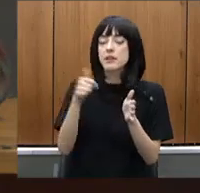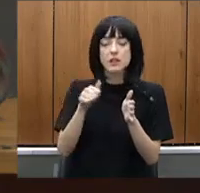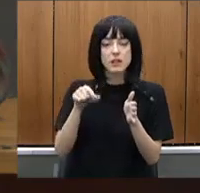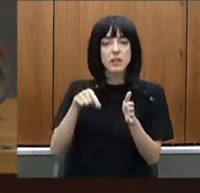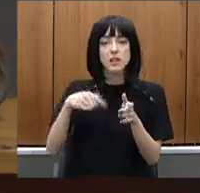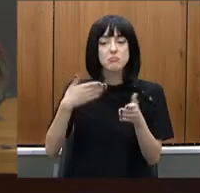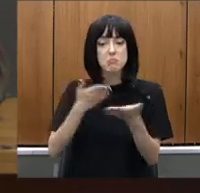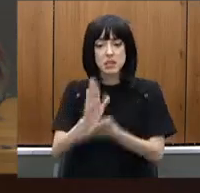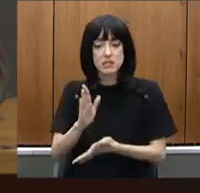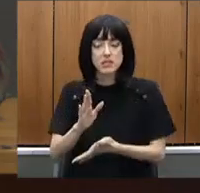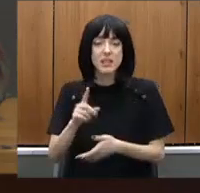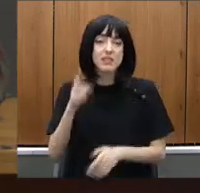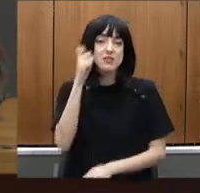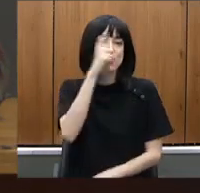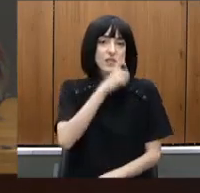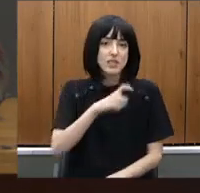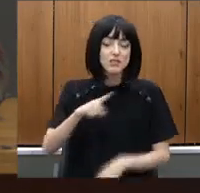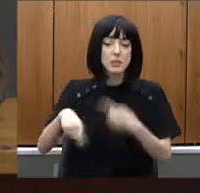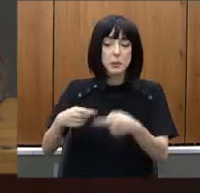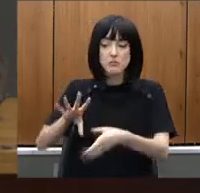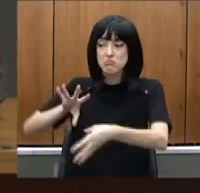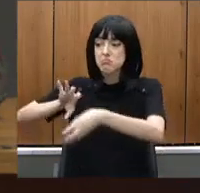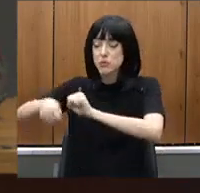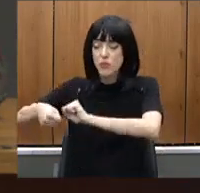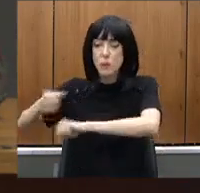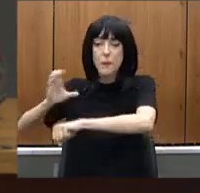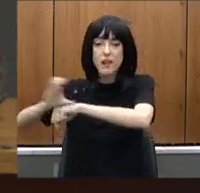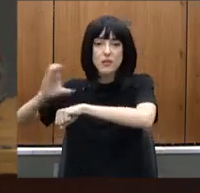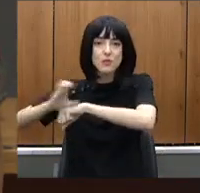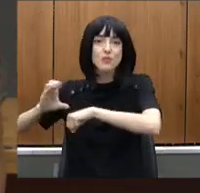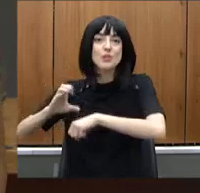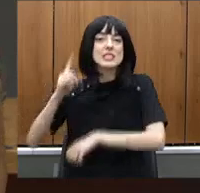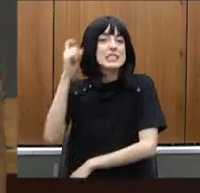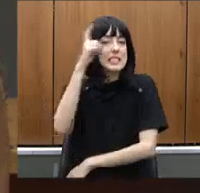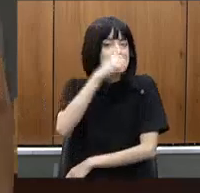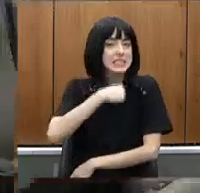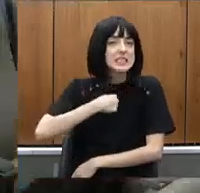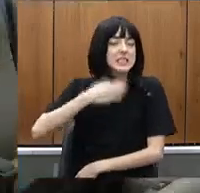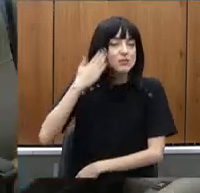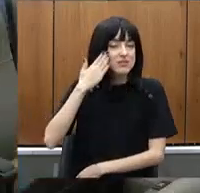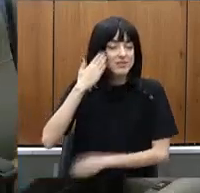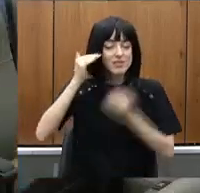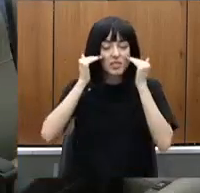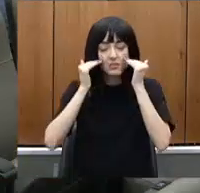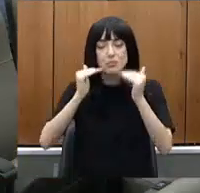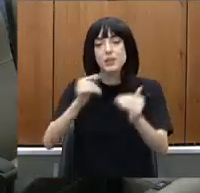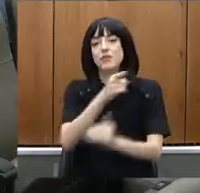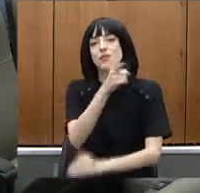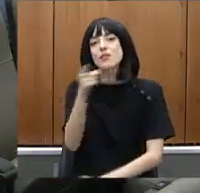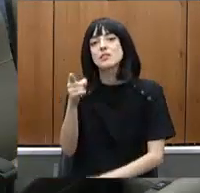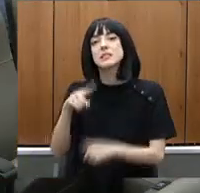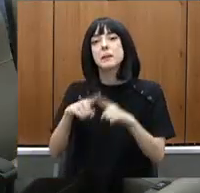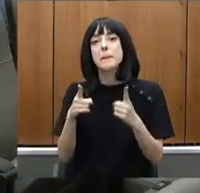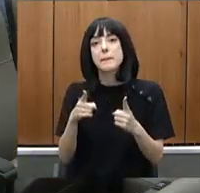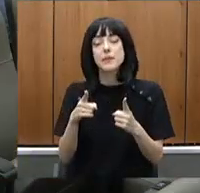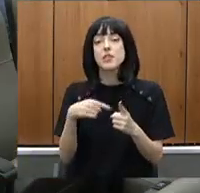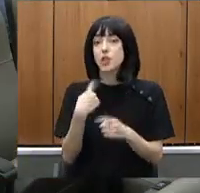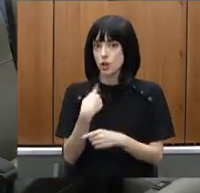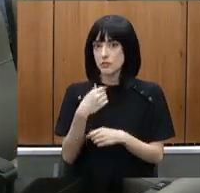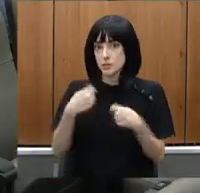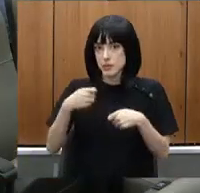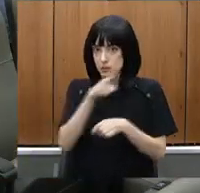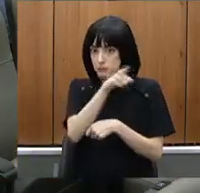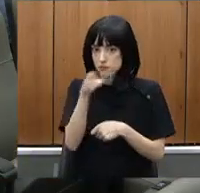eu respeito vocês nós precisamos de vocês nós apresentamos ao governo e essas propostas